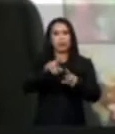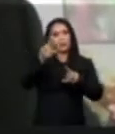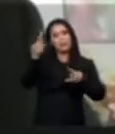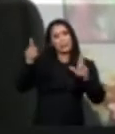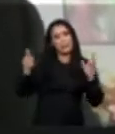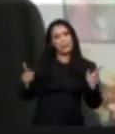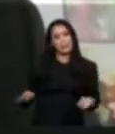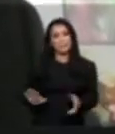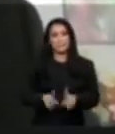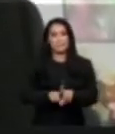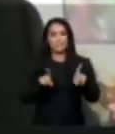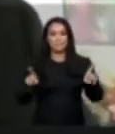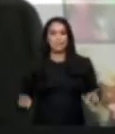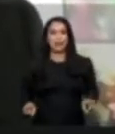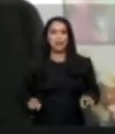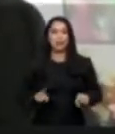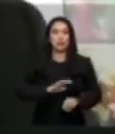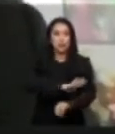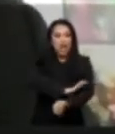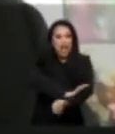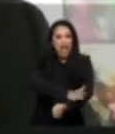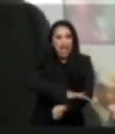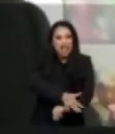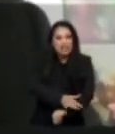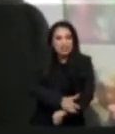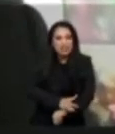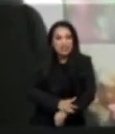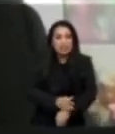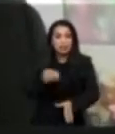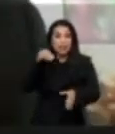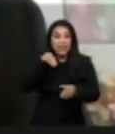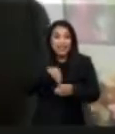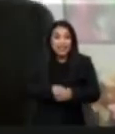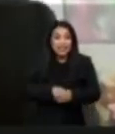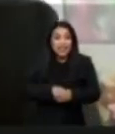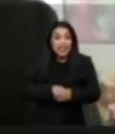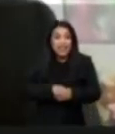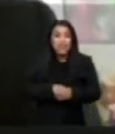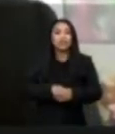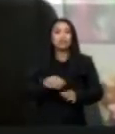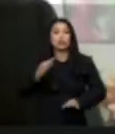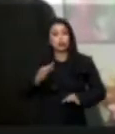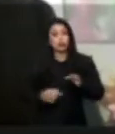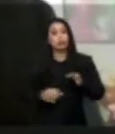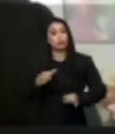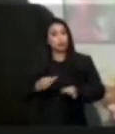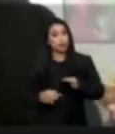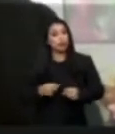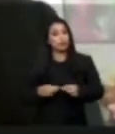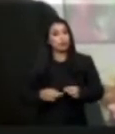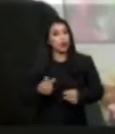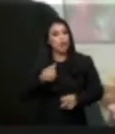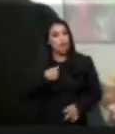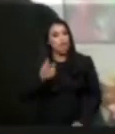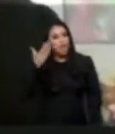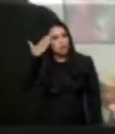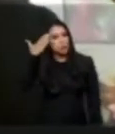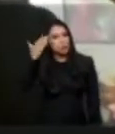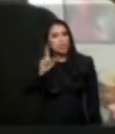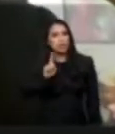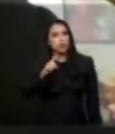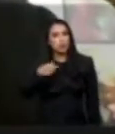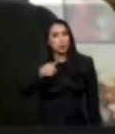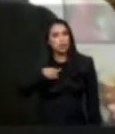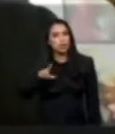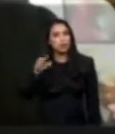Mas, sobretudo, o racismo entranhado no mundo jurídico, ministro. E eu falo com propriedade disso, não só por ser